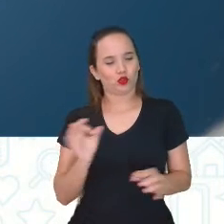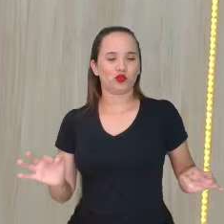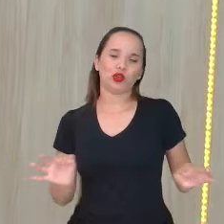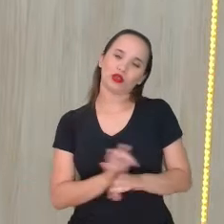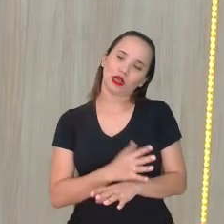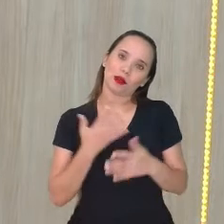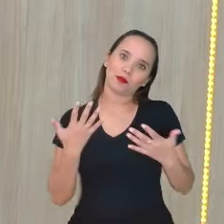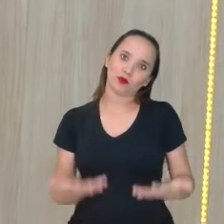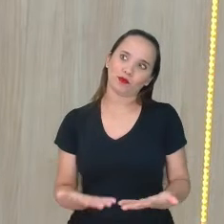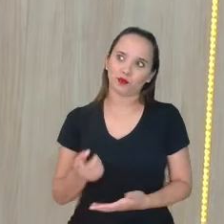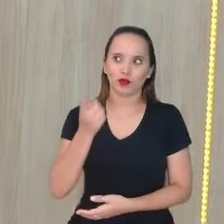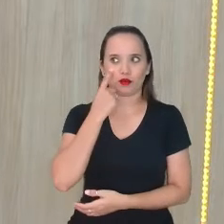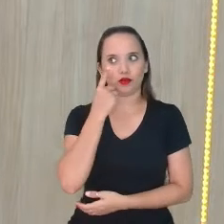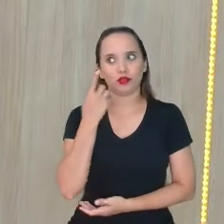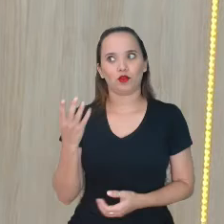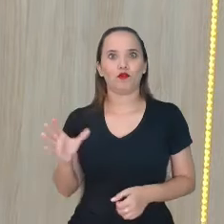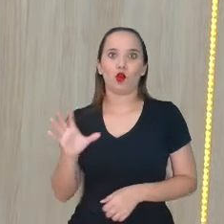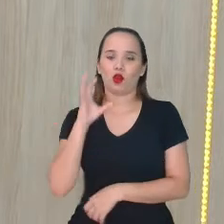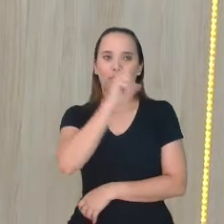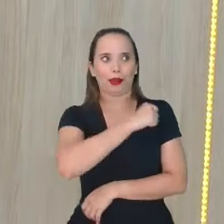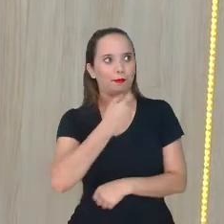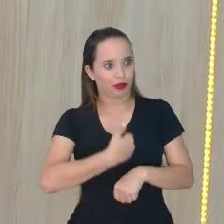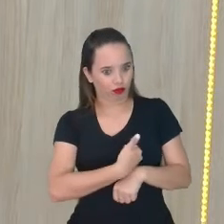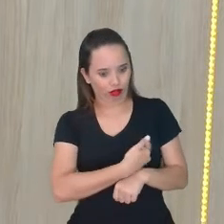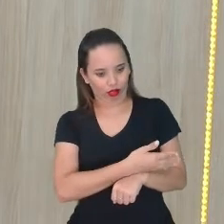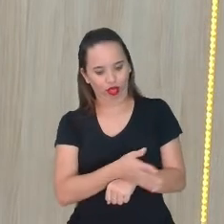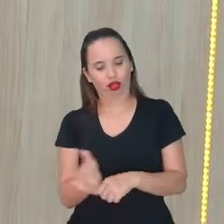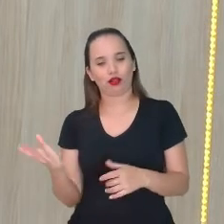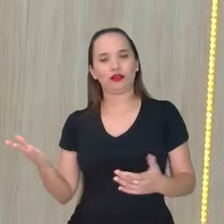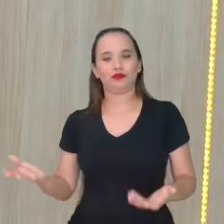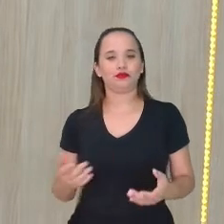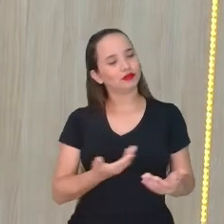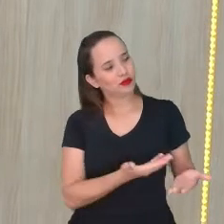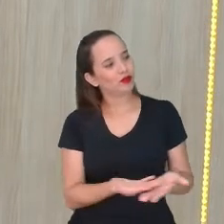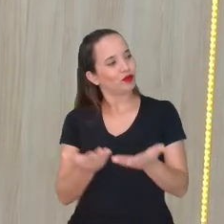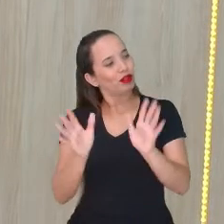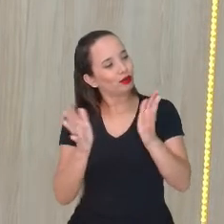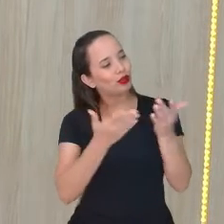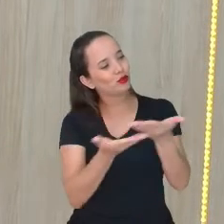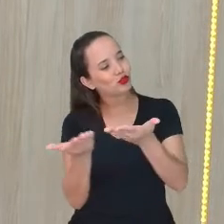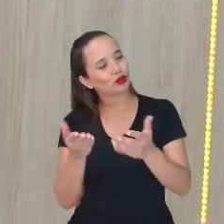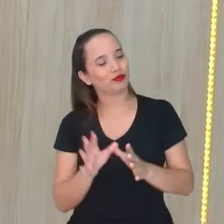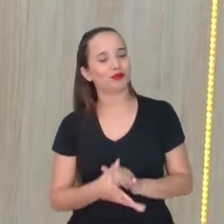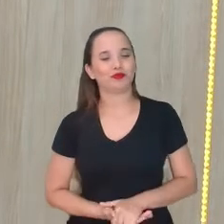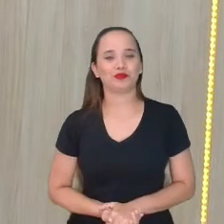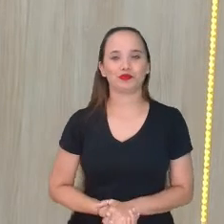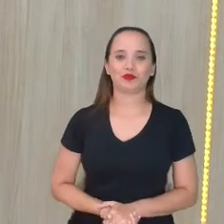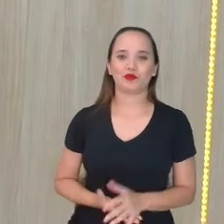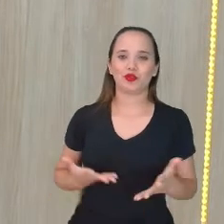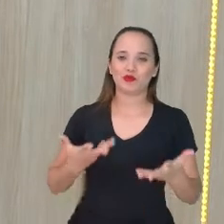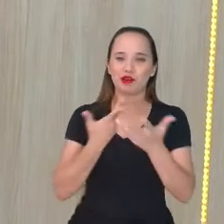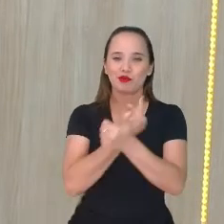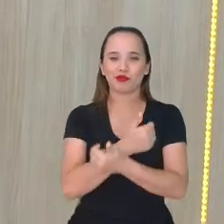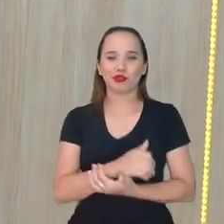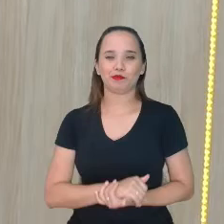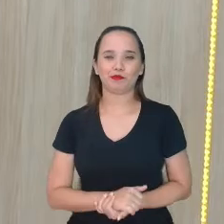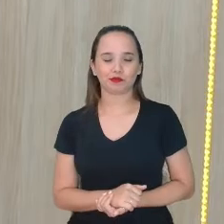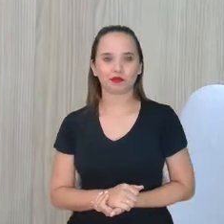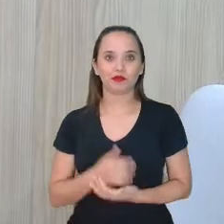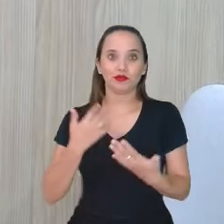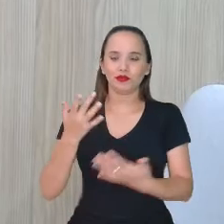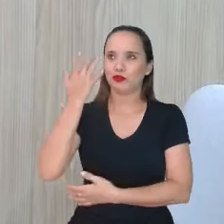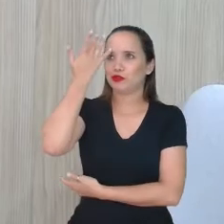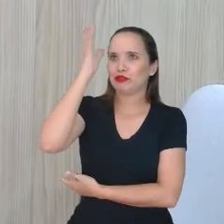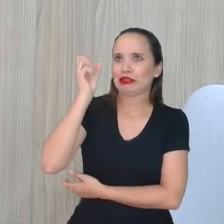nossa aula, olha só, passou rápido, né? Muito rápido, professora. Se despeça do povo aí do 9º ano, maravilhoso. Eu não sei se